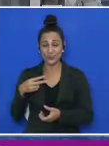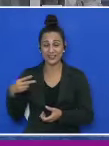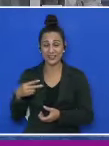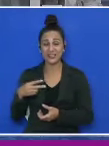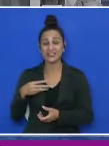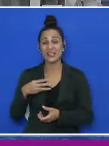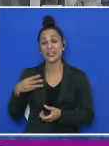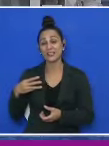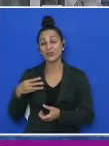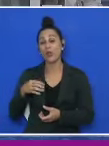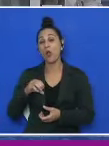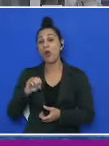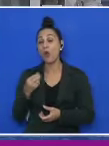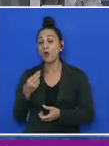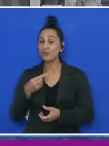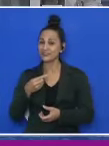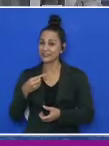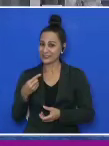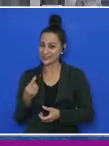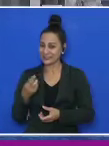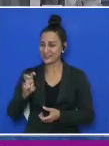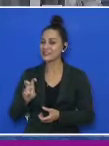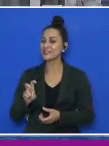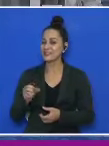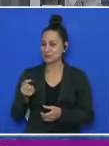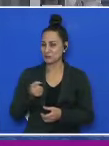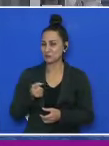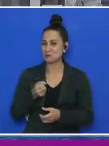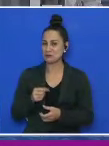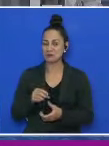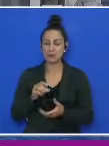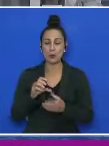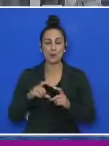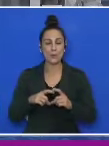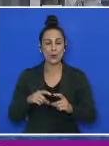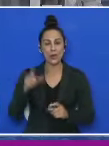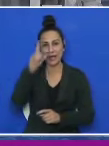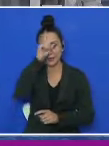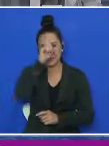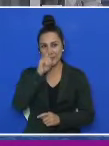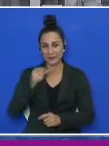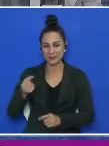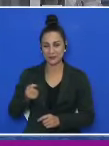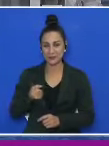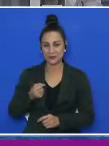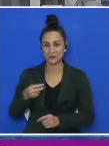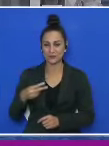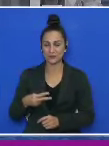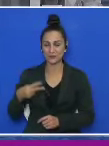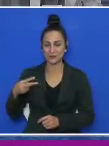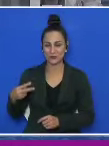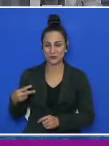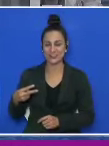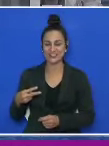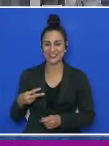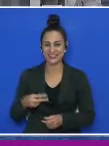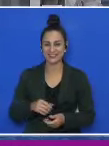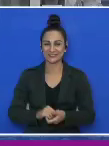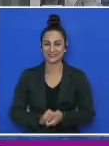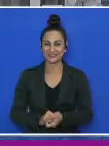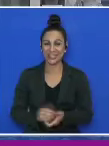13, 14 ou 15 números. Bola amarela, número 22. Amarela,